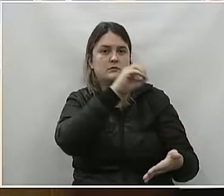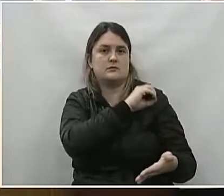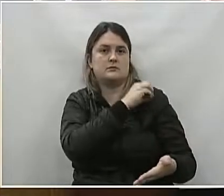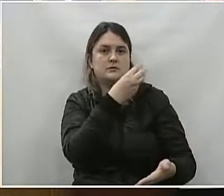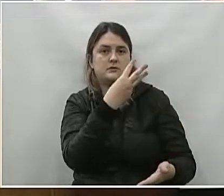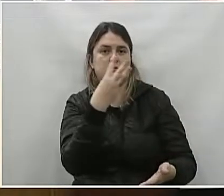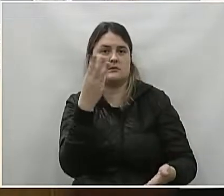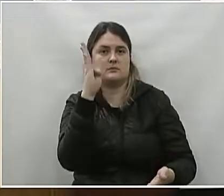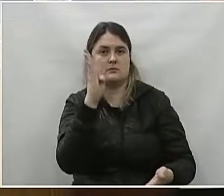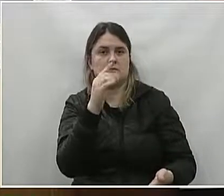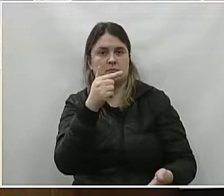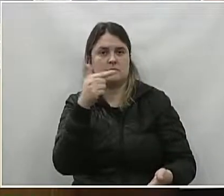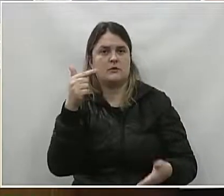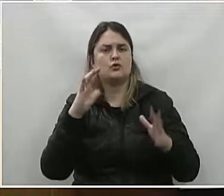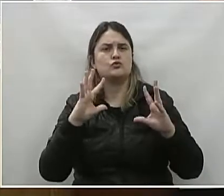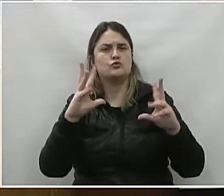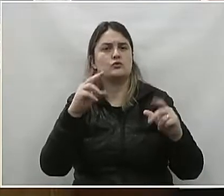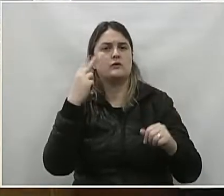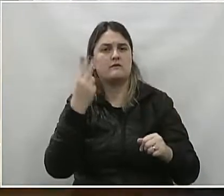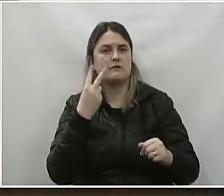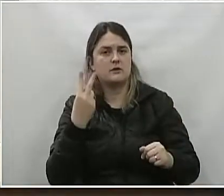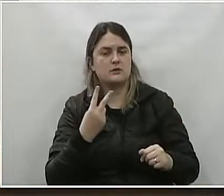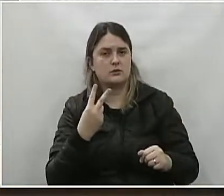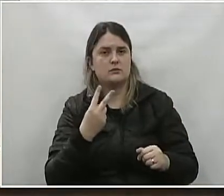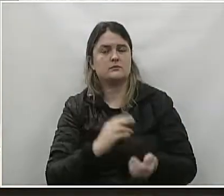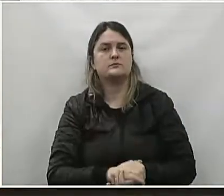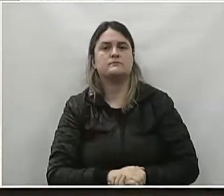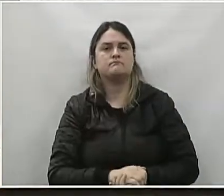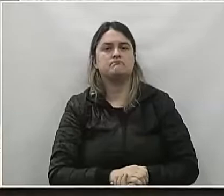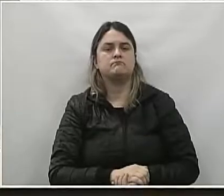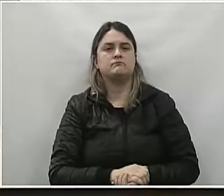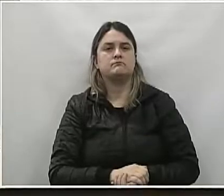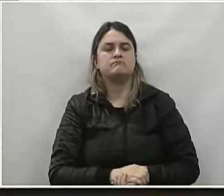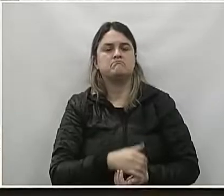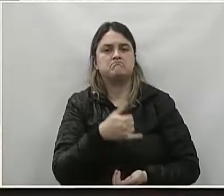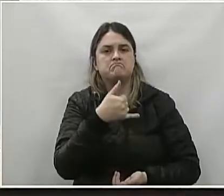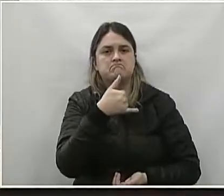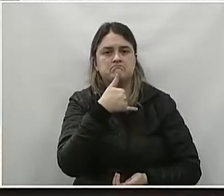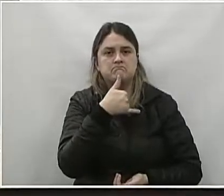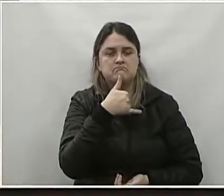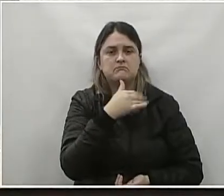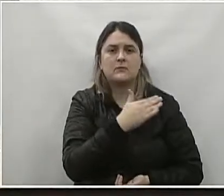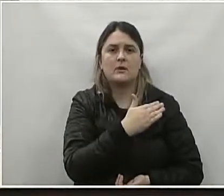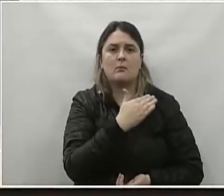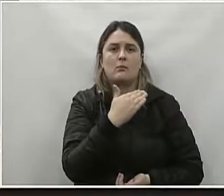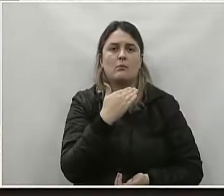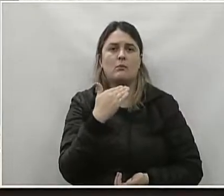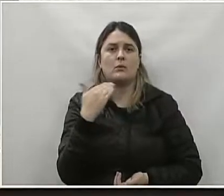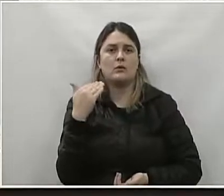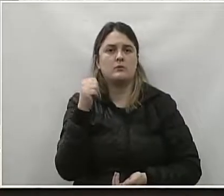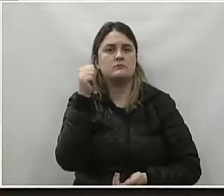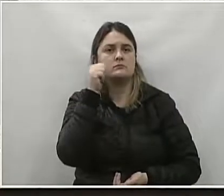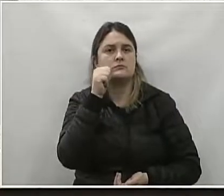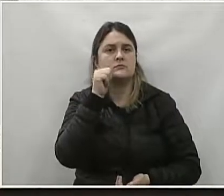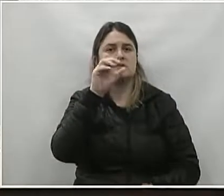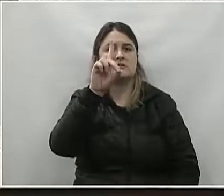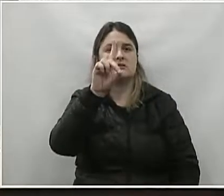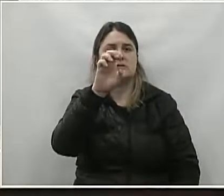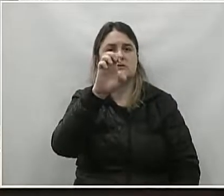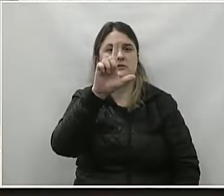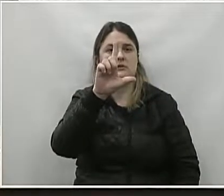33 de 2022, de todos os vereadores. Um voto de profundo pesar pelo falecimento da senhora